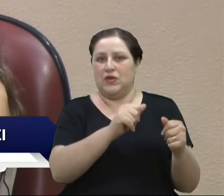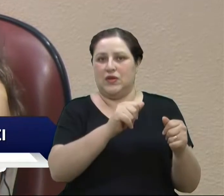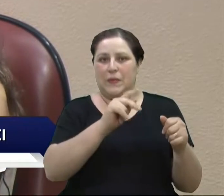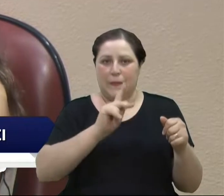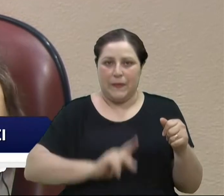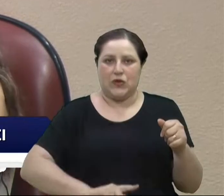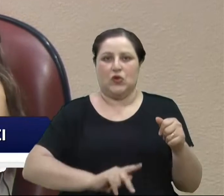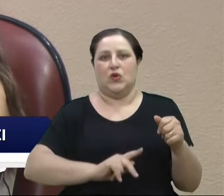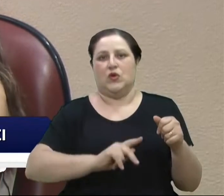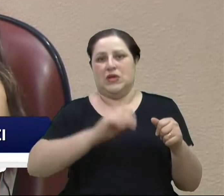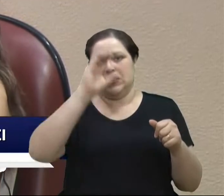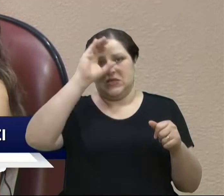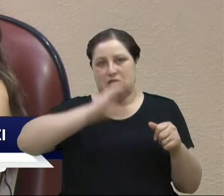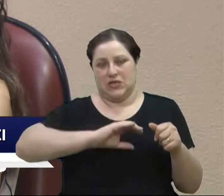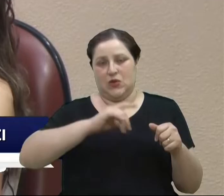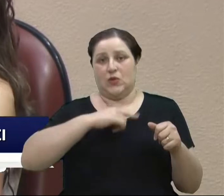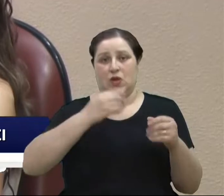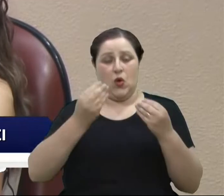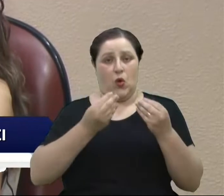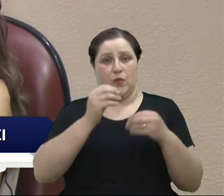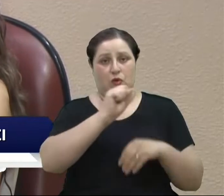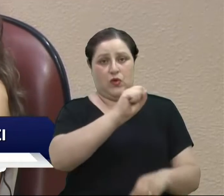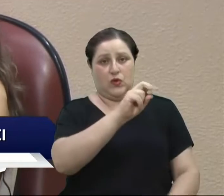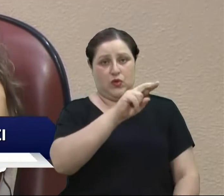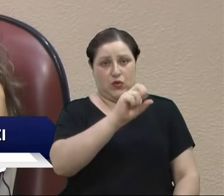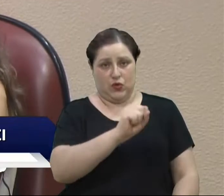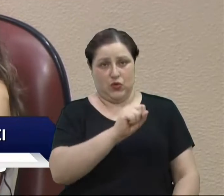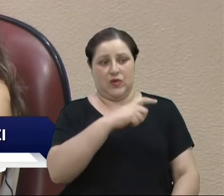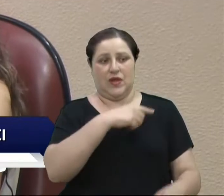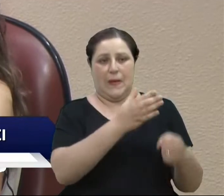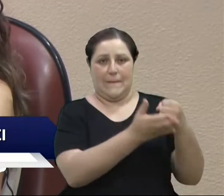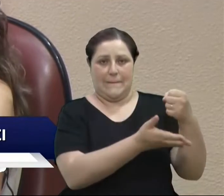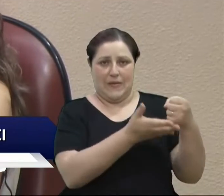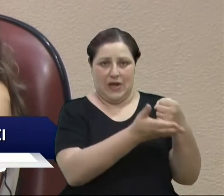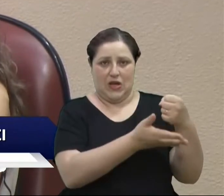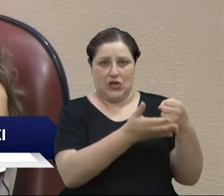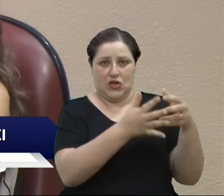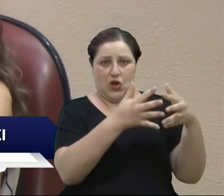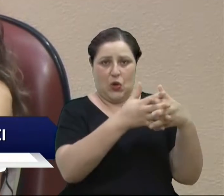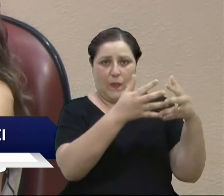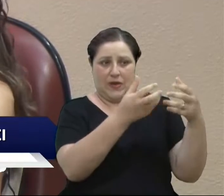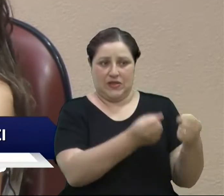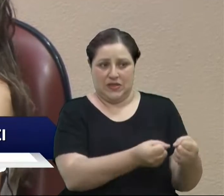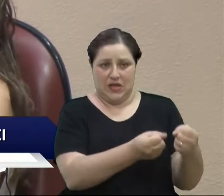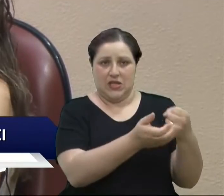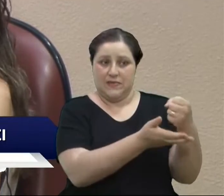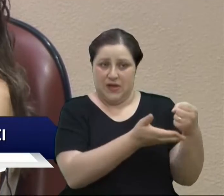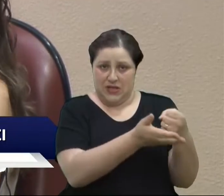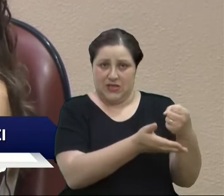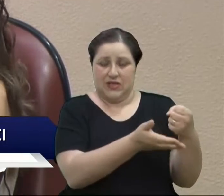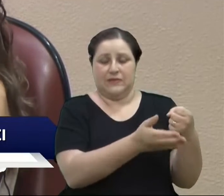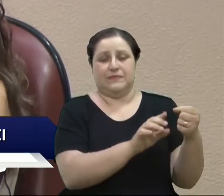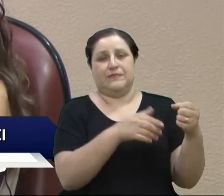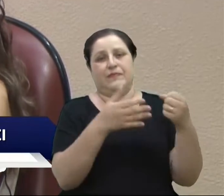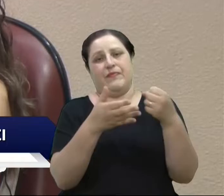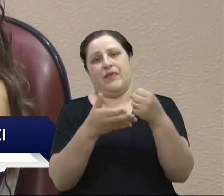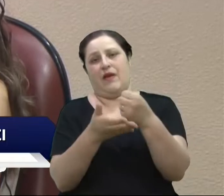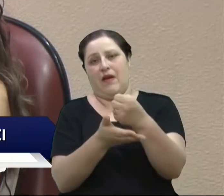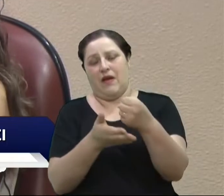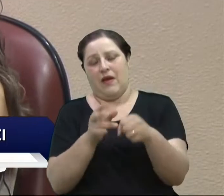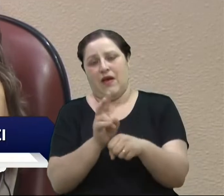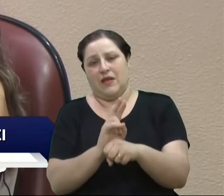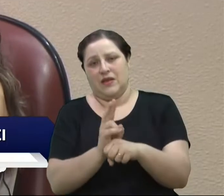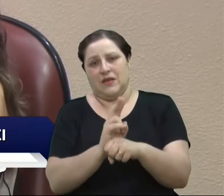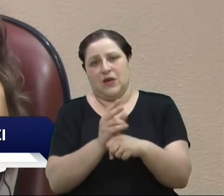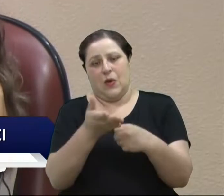O SUS está organizado dessa forma: atenção de baixa complexidade, que é a atenção básica, e a atenção de média e